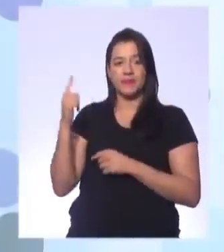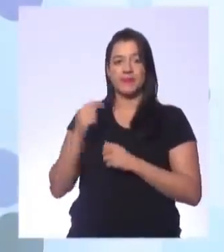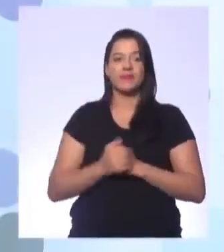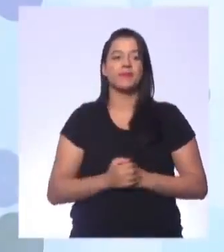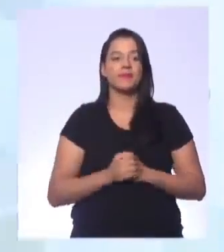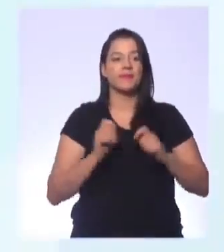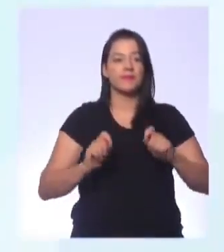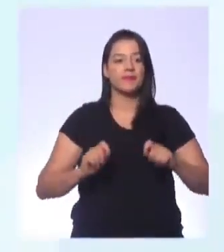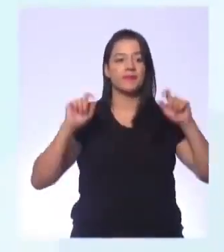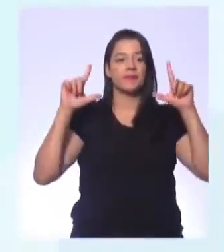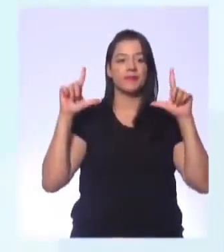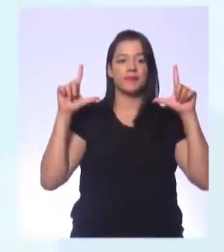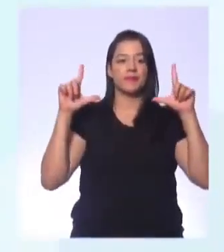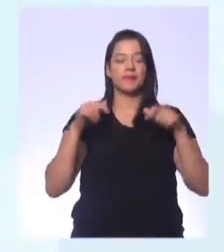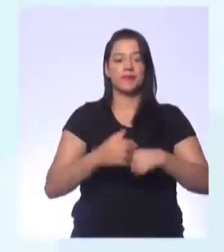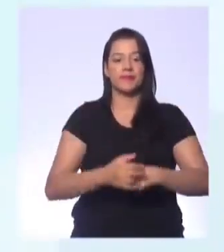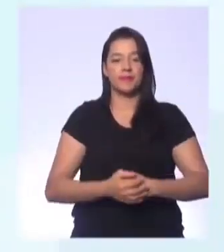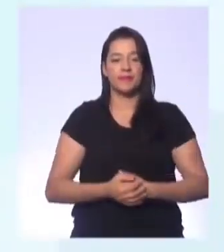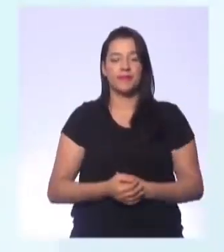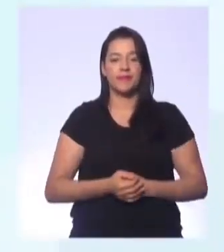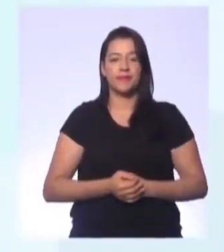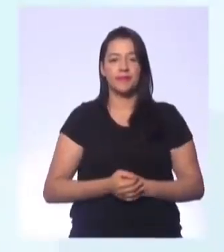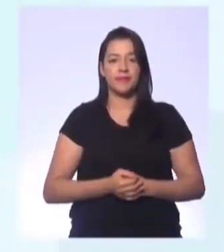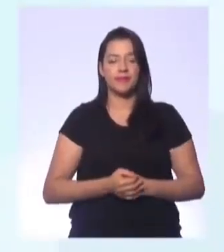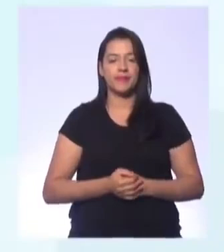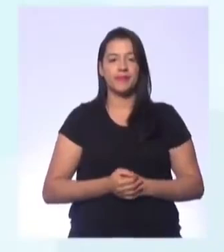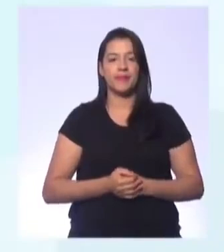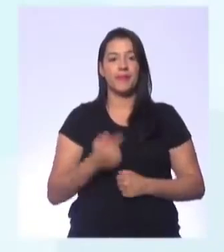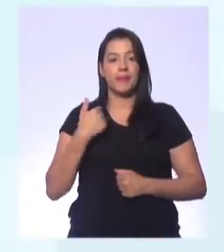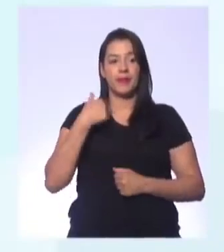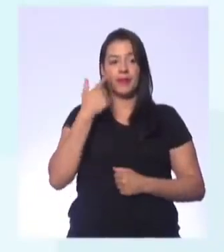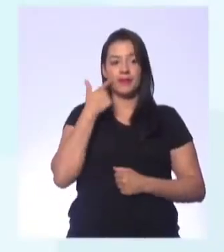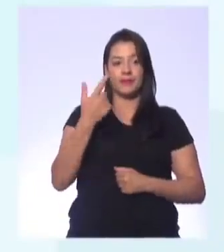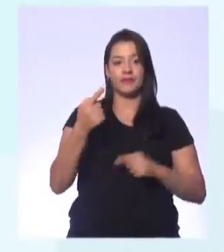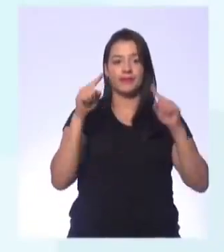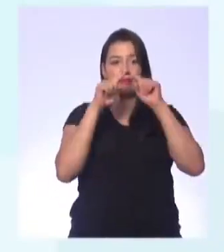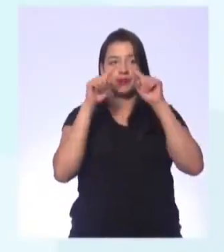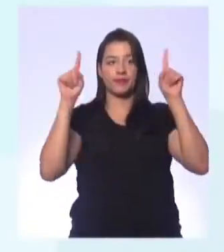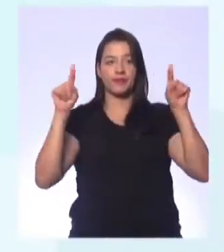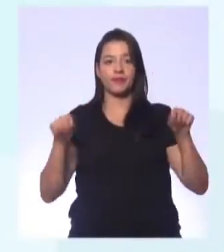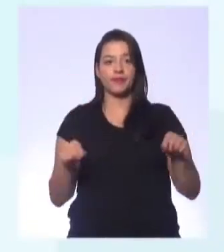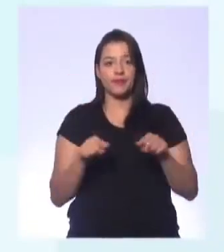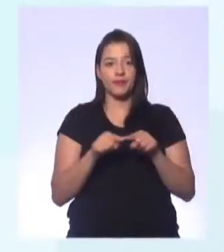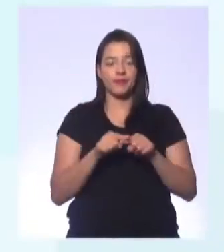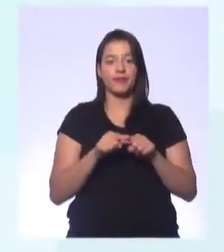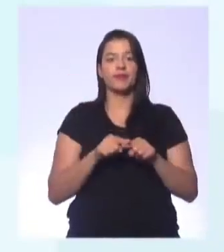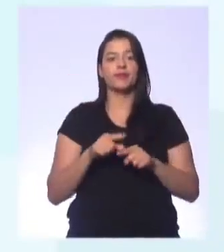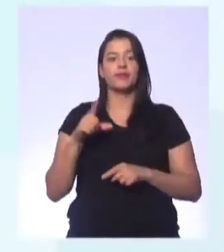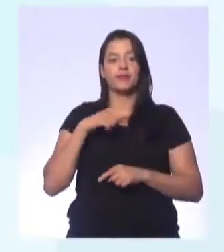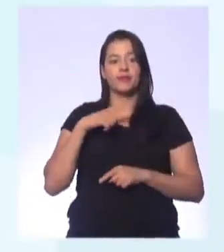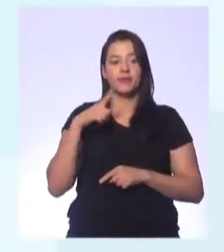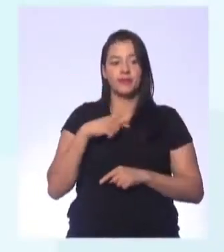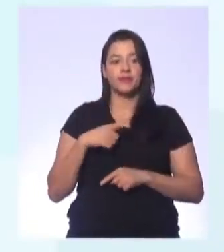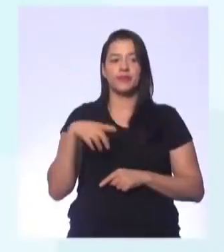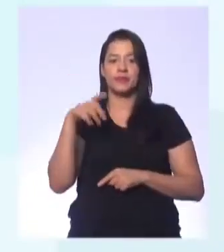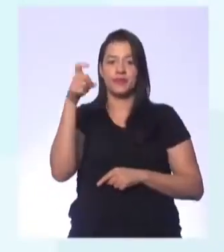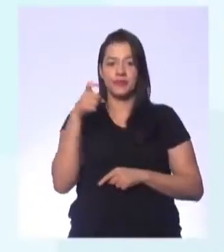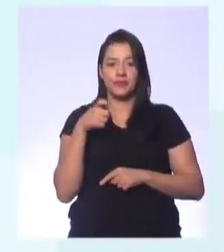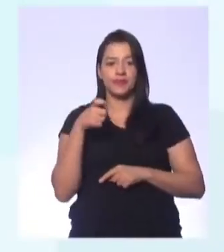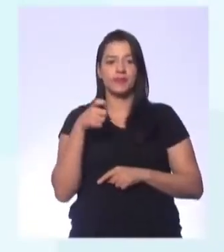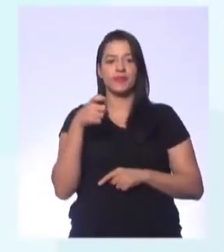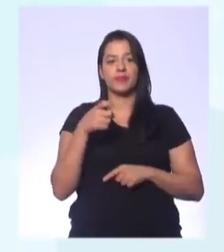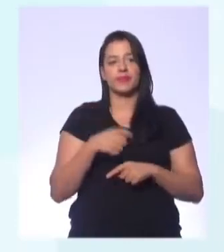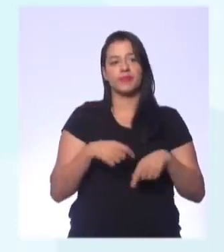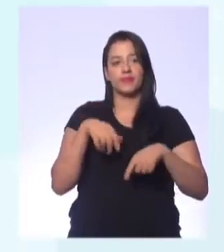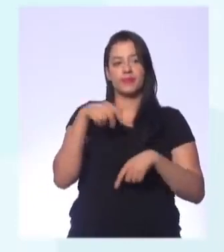colocarem a tela em branco aí cobra A senhora colocou aí falou um quadrado né os malfeitos estão quadrado a gente usa o lado x né